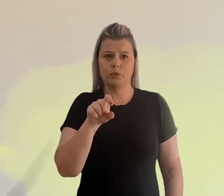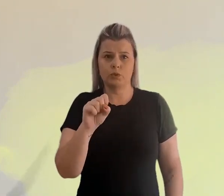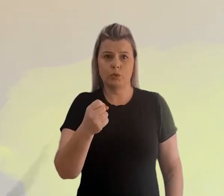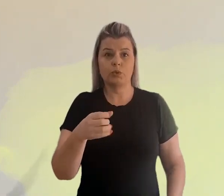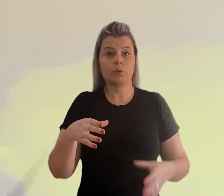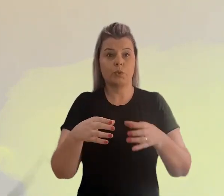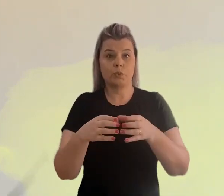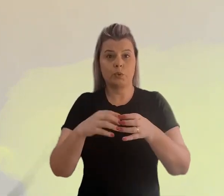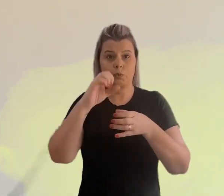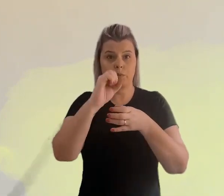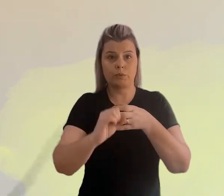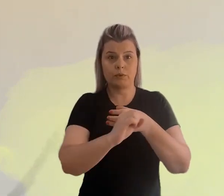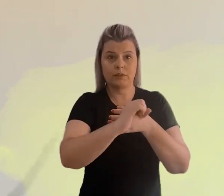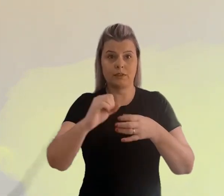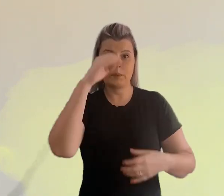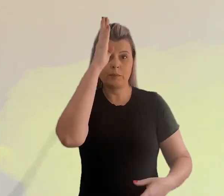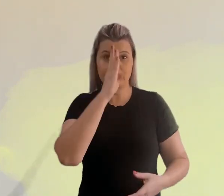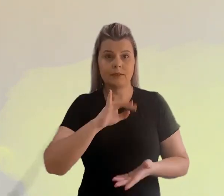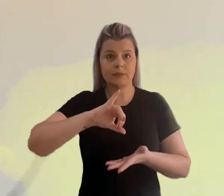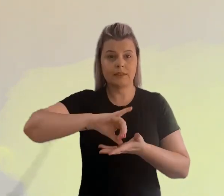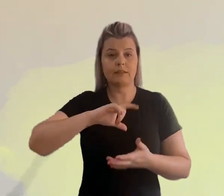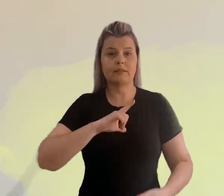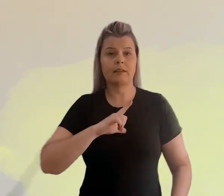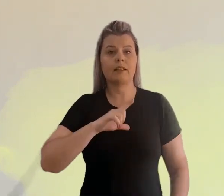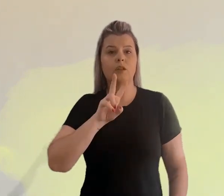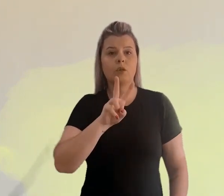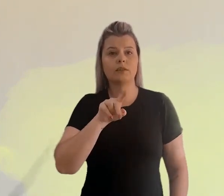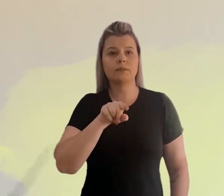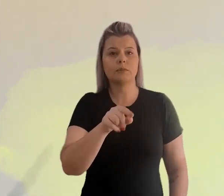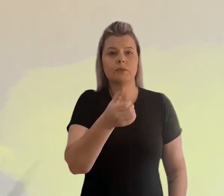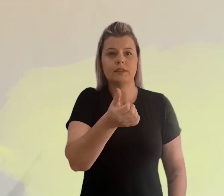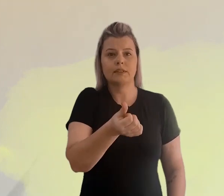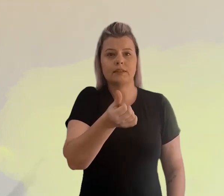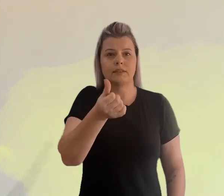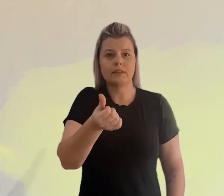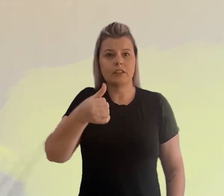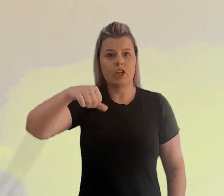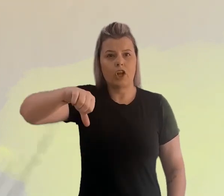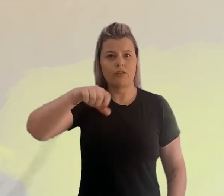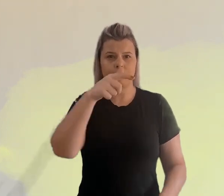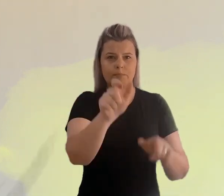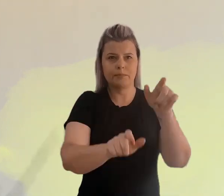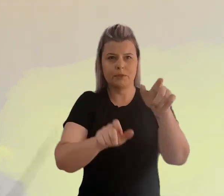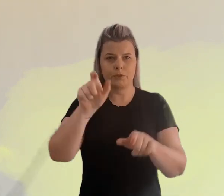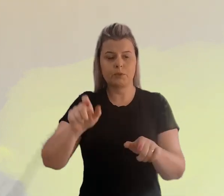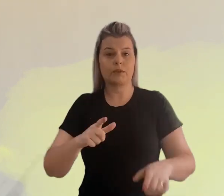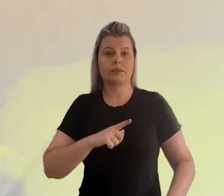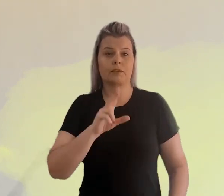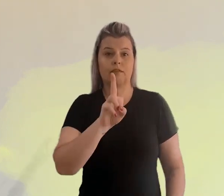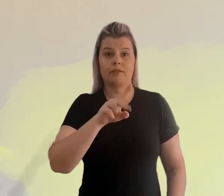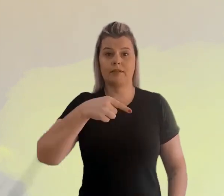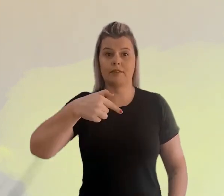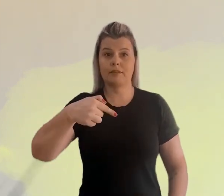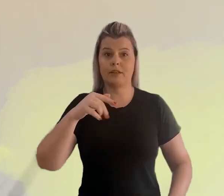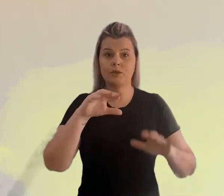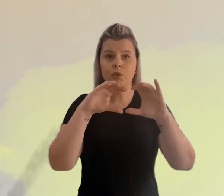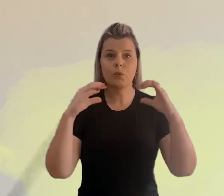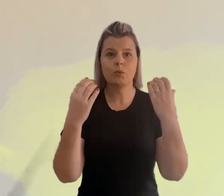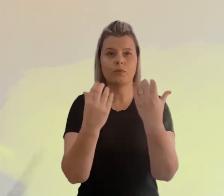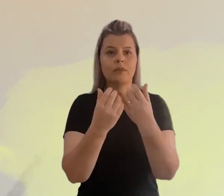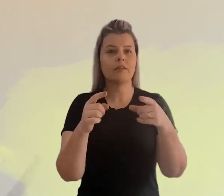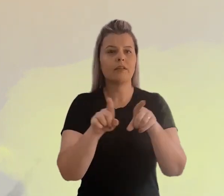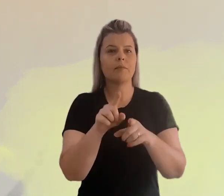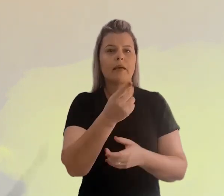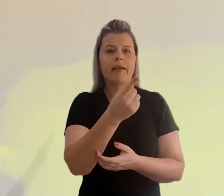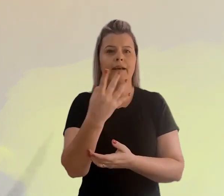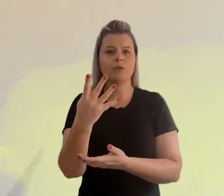2018, o Sino do Brasil Central é composto por 2.669 membros. São 27